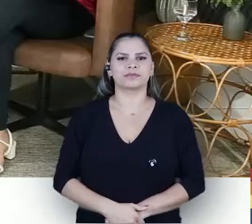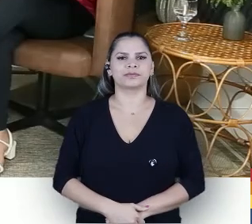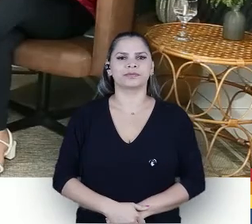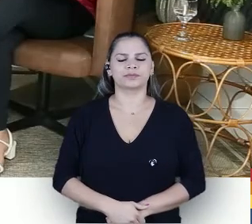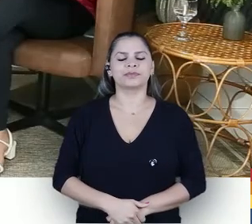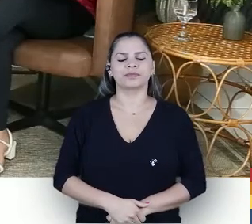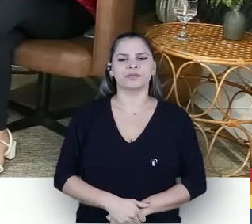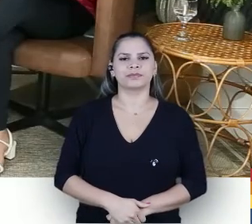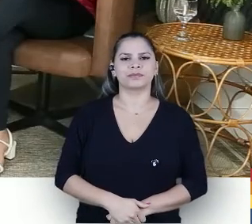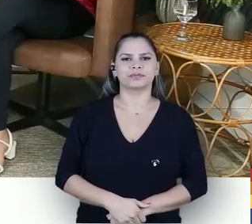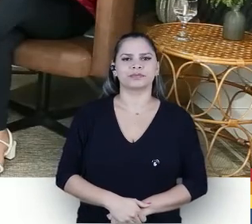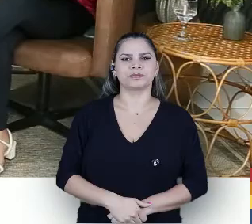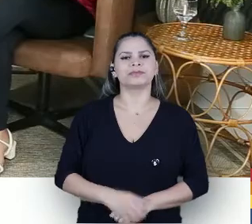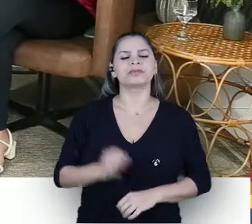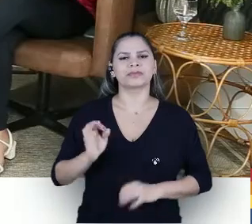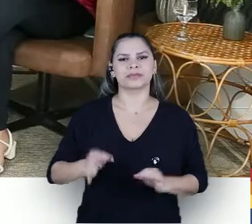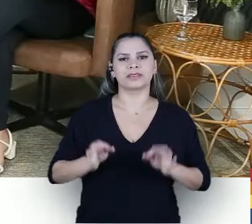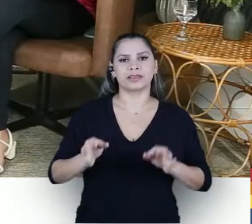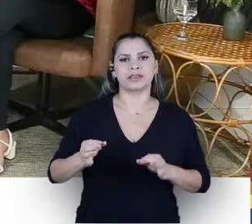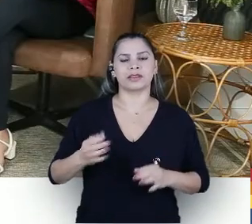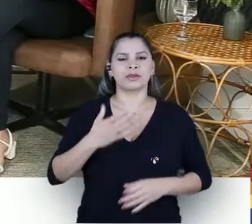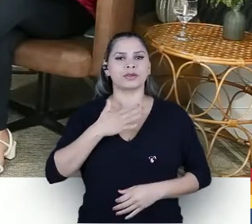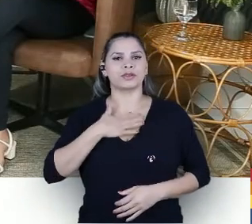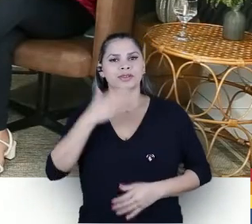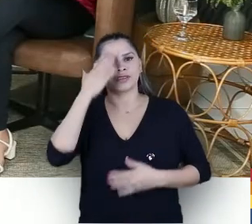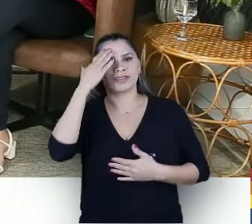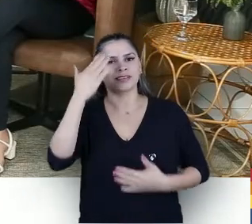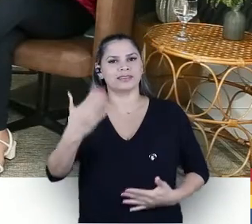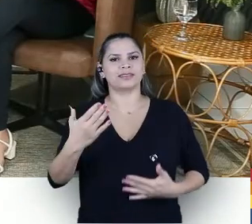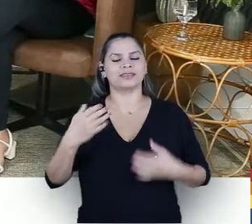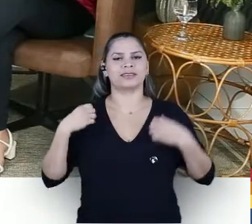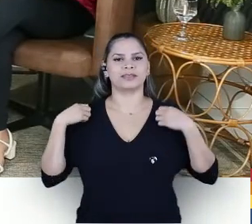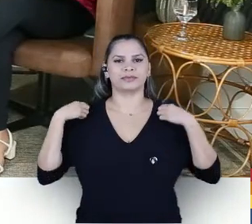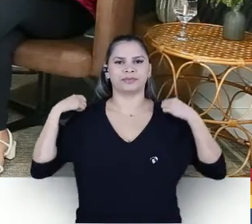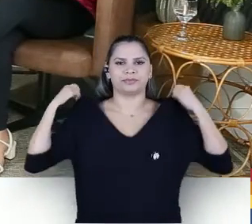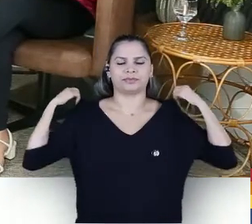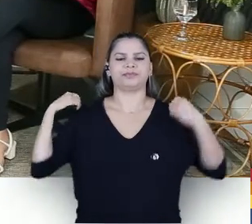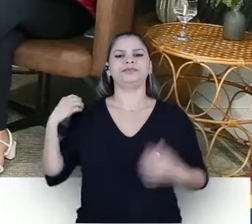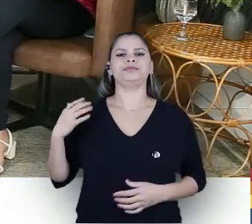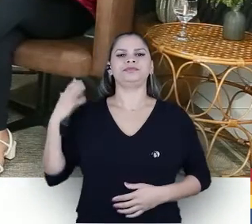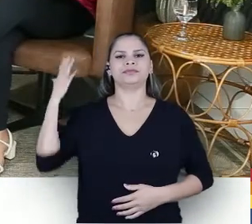dessas habilidades, né? Alcançar essas habilidades que foi planejada para ele.